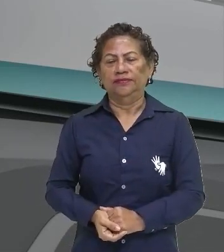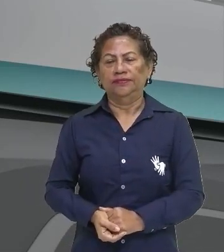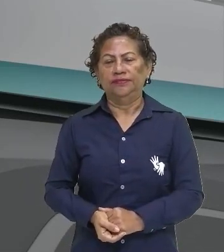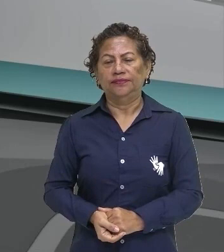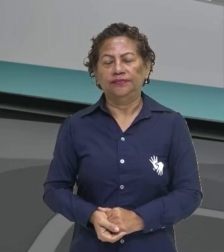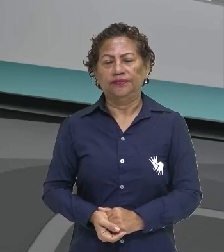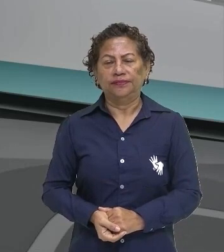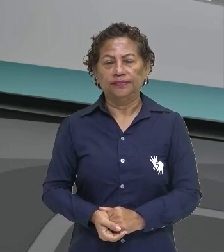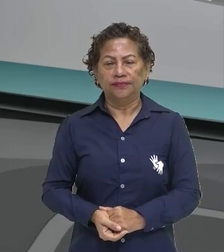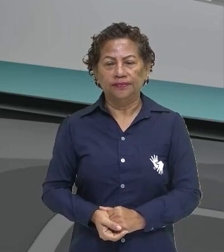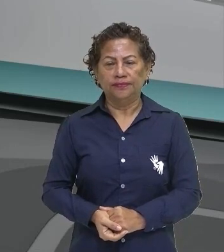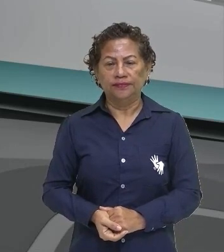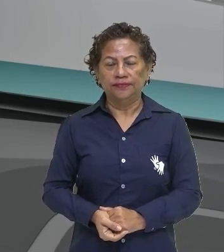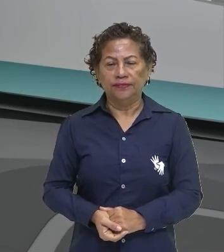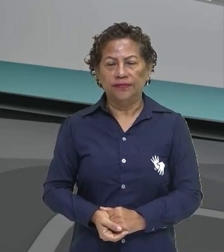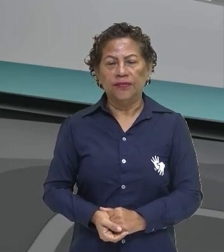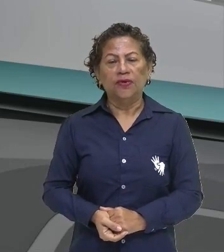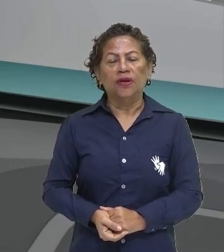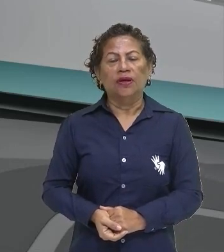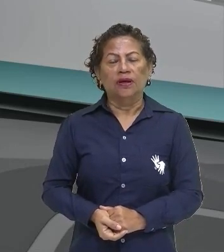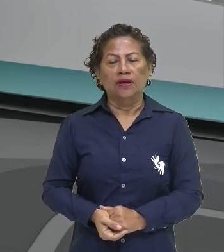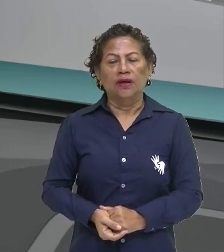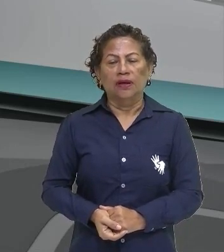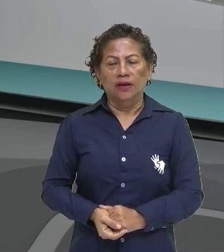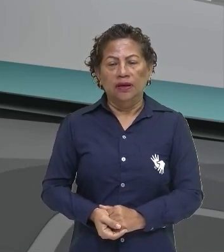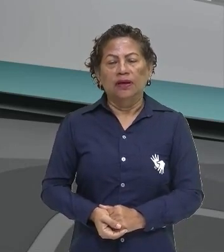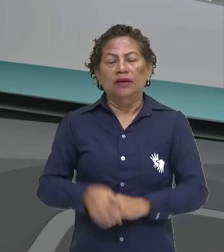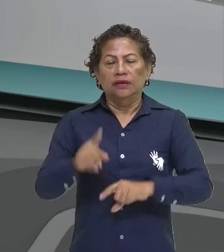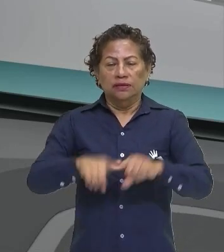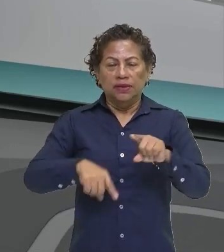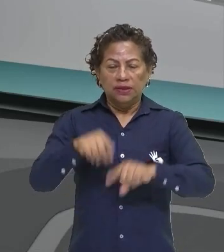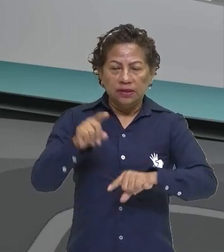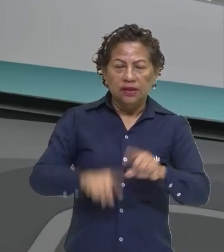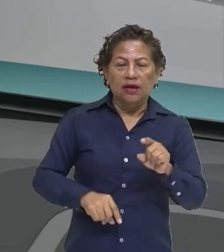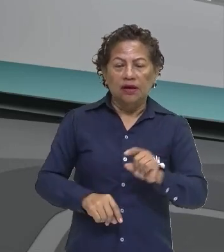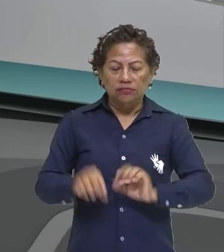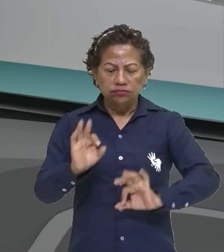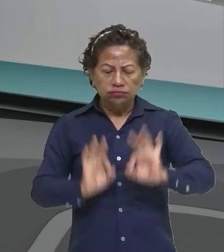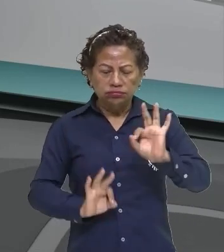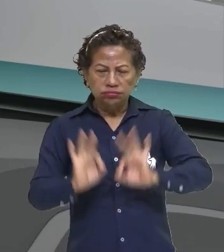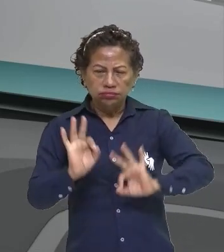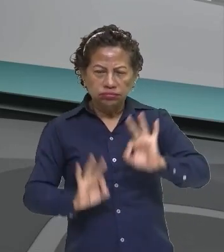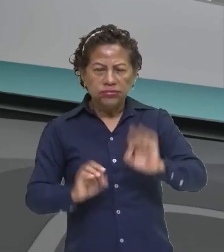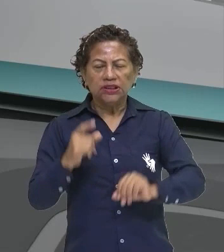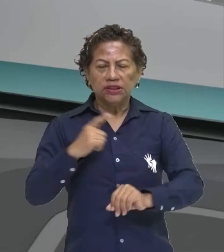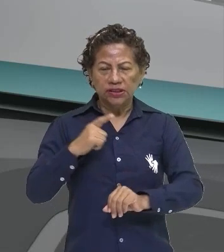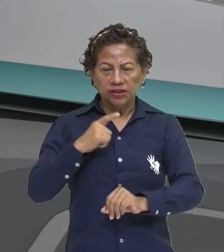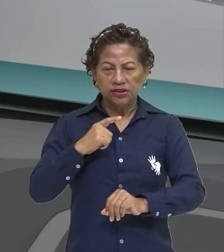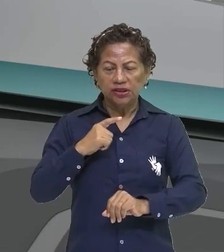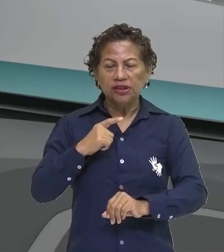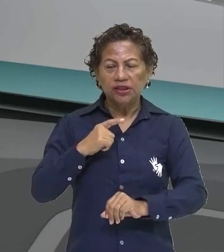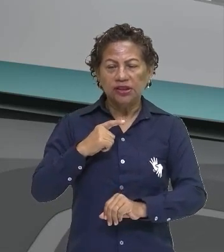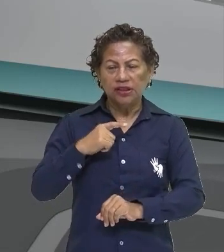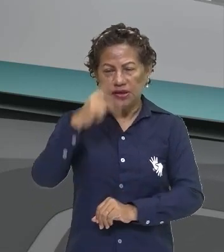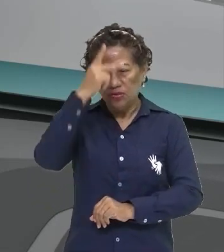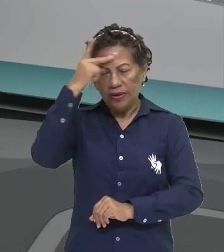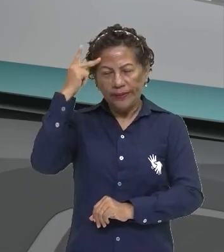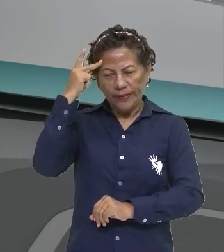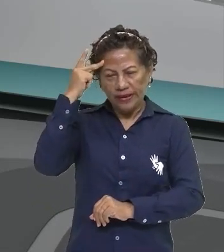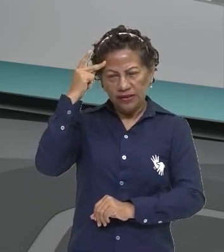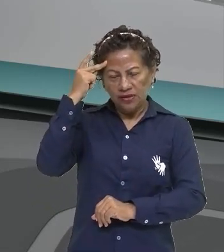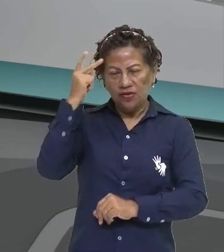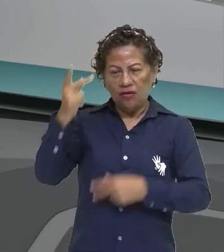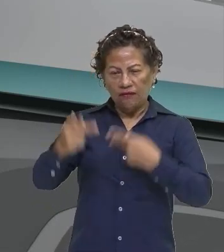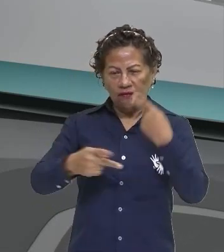universidade. Eram projeções que eram feitas e tinha uma pessoa narrando o que estavam as imagens que